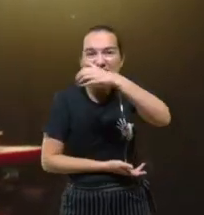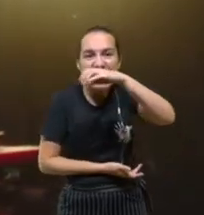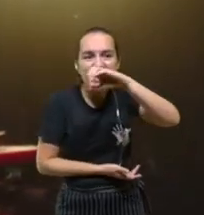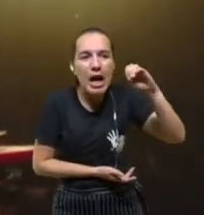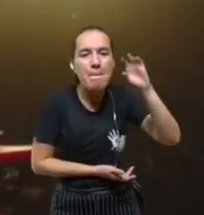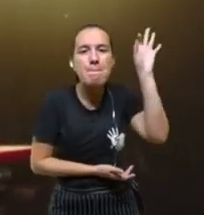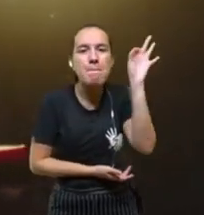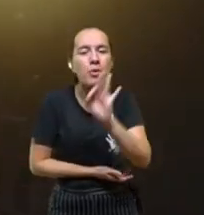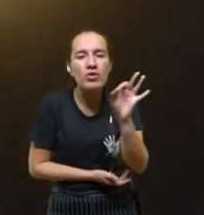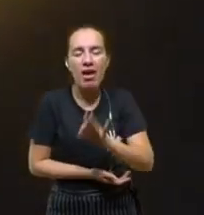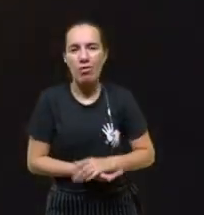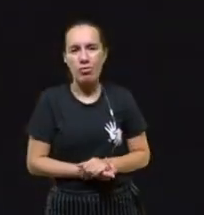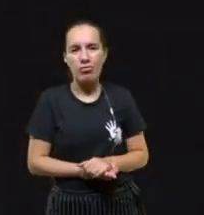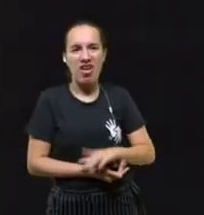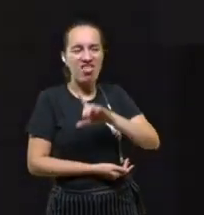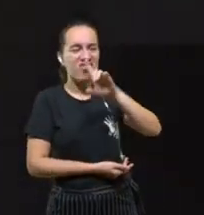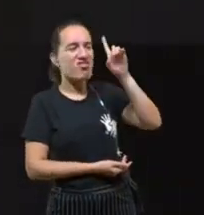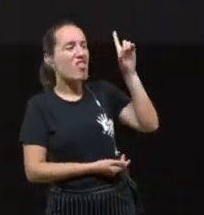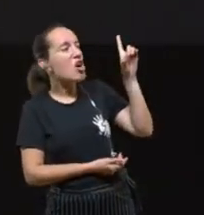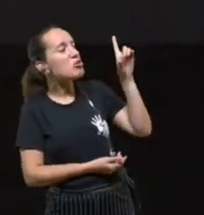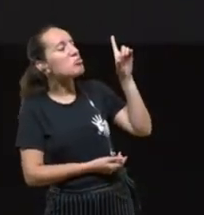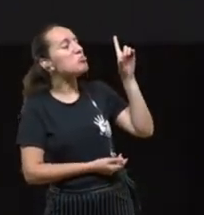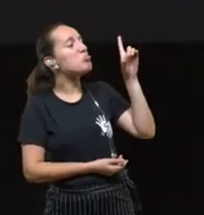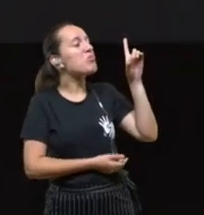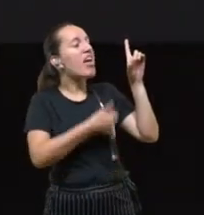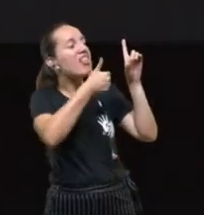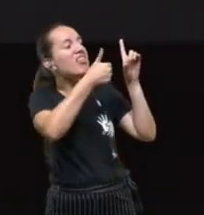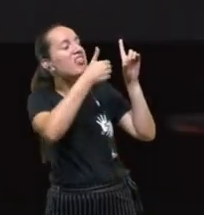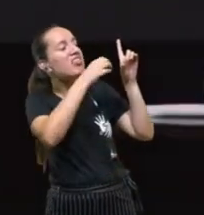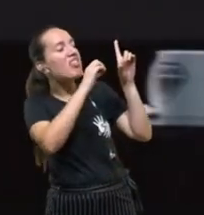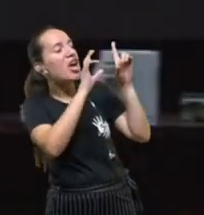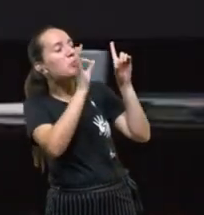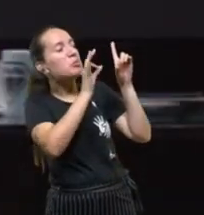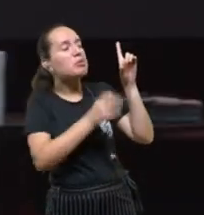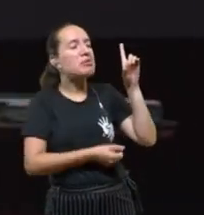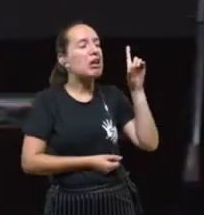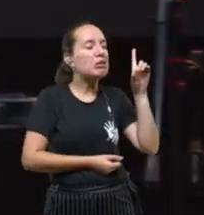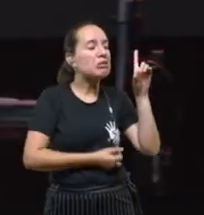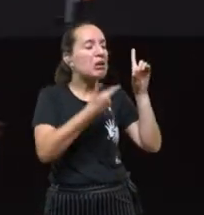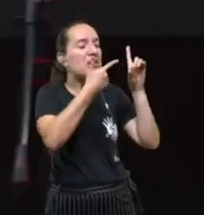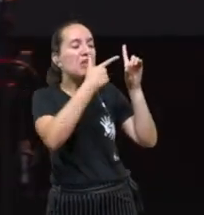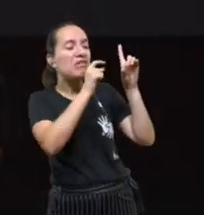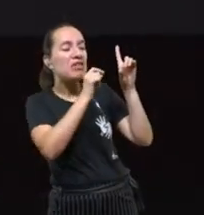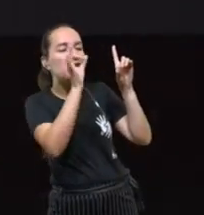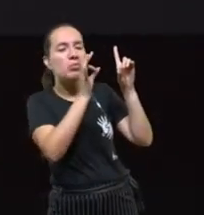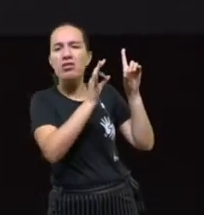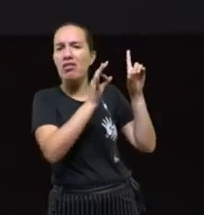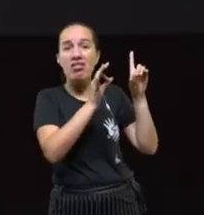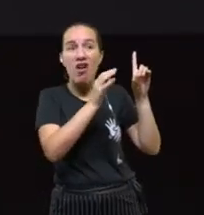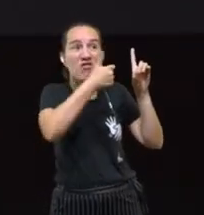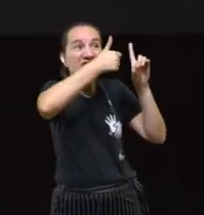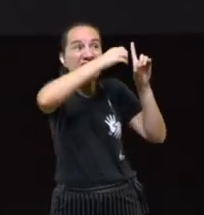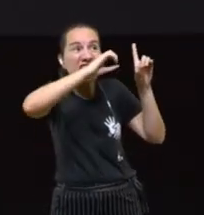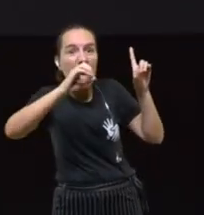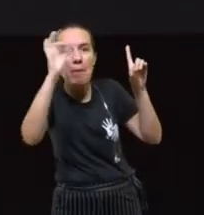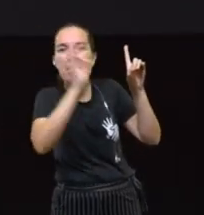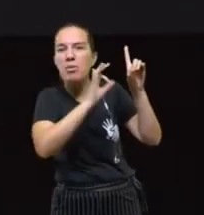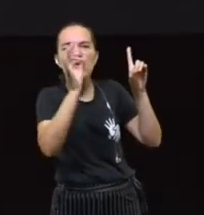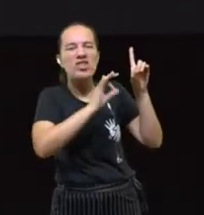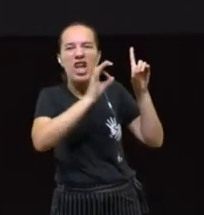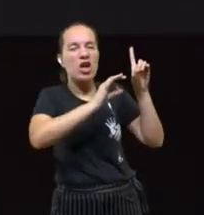Deus. Vamos lá, alguém. Eu creio que por muitos anos, muitos de nós andamos só com uma